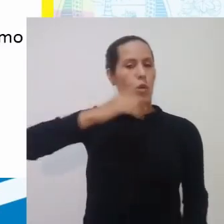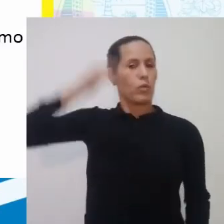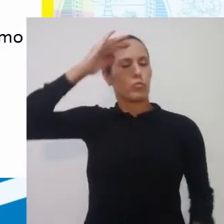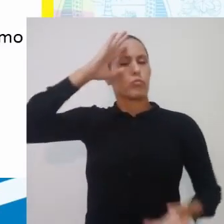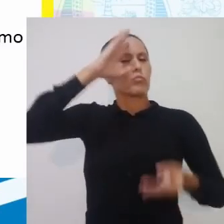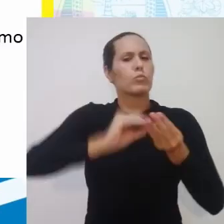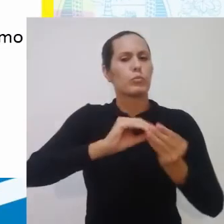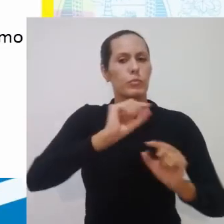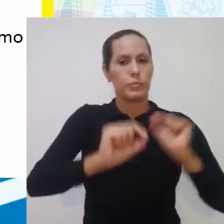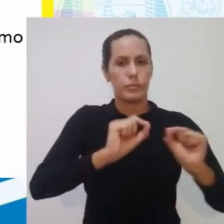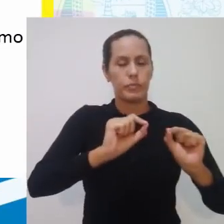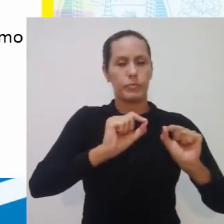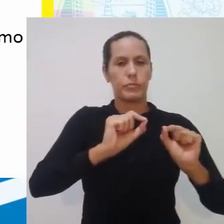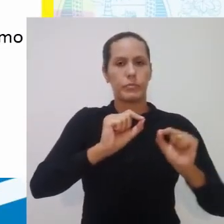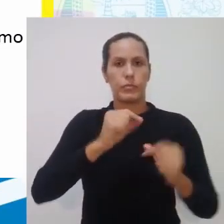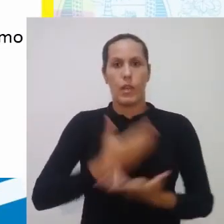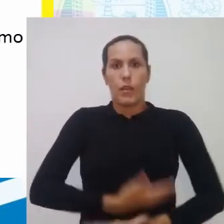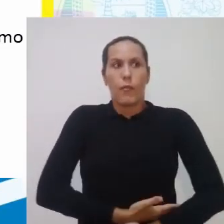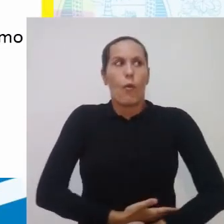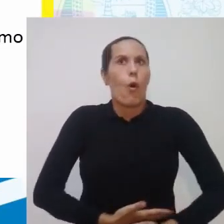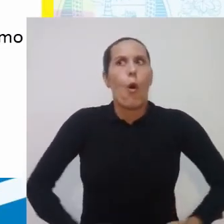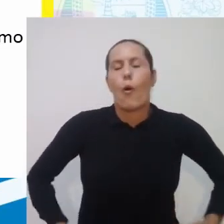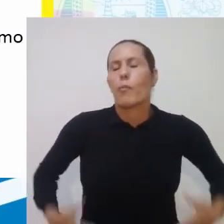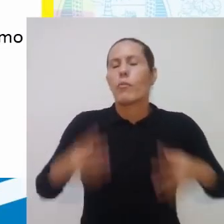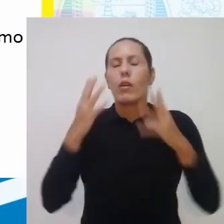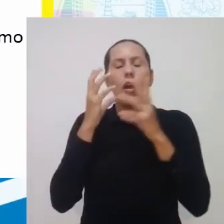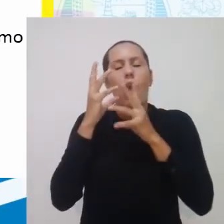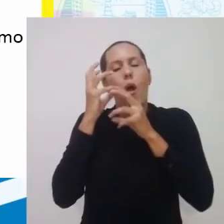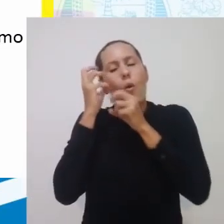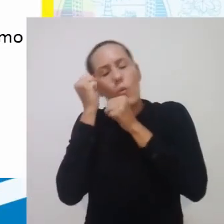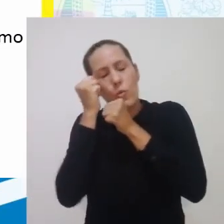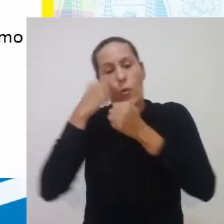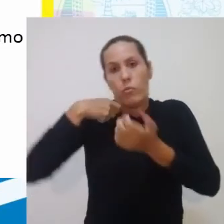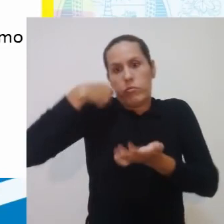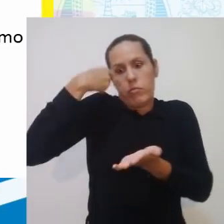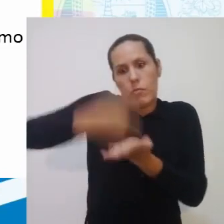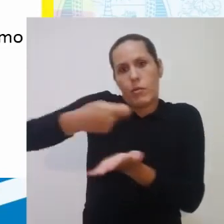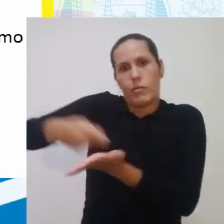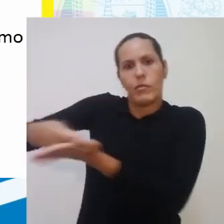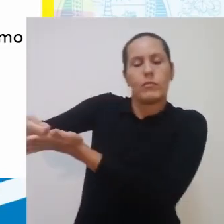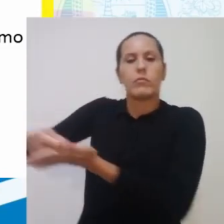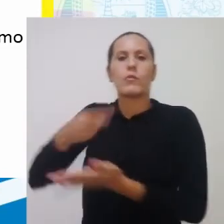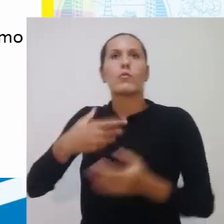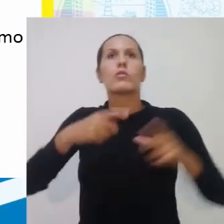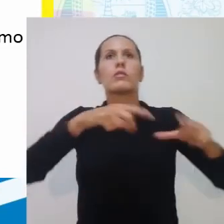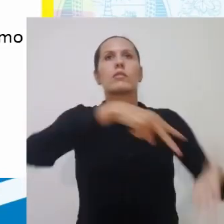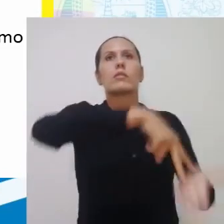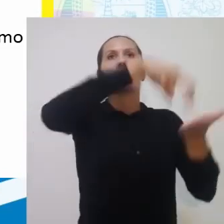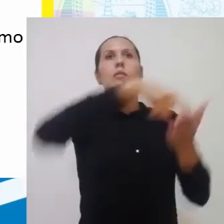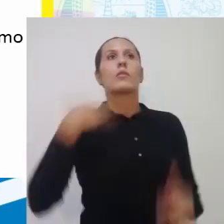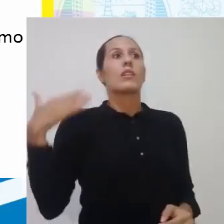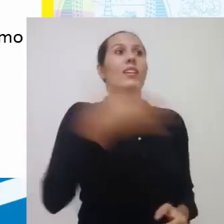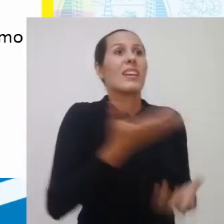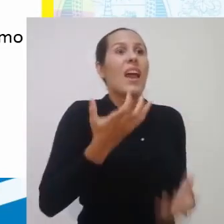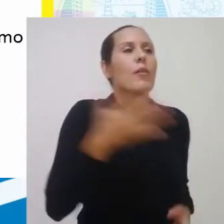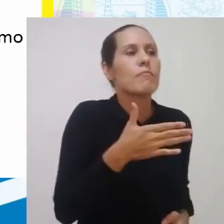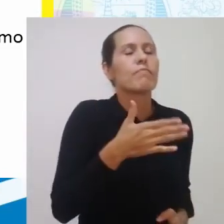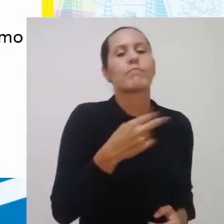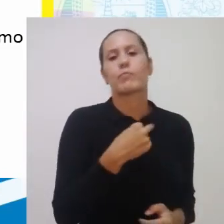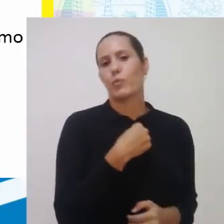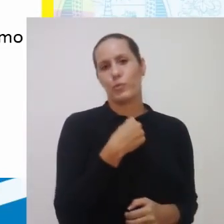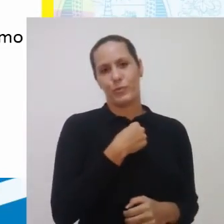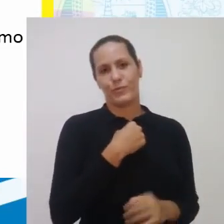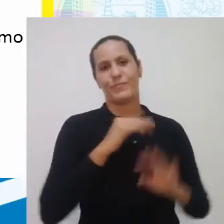Resumo de como é ser adulto. Muita fome, muito sono, muitas contas para pagar, você quer ir na cama elástica e não